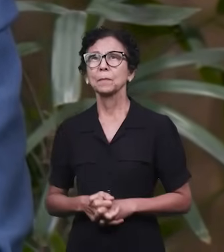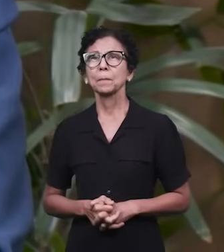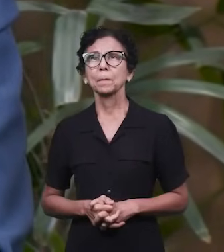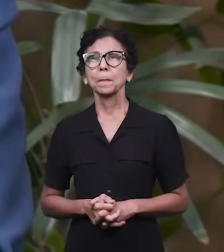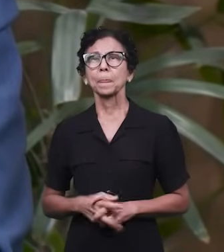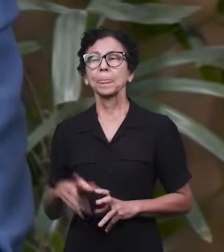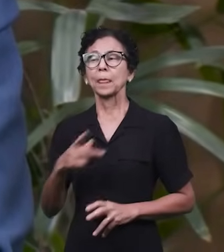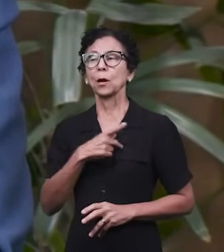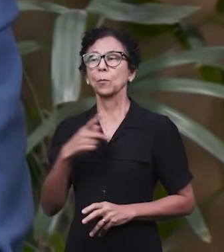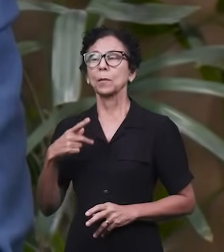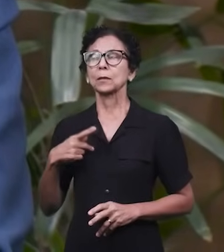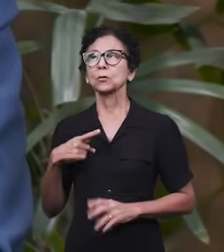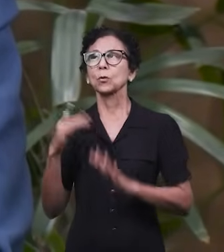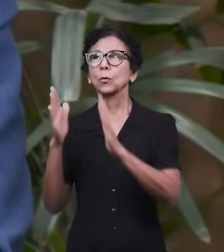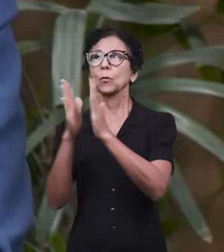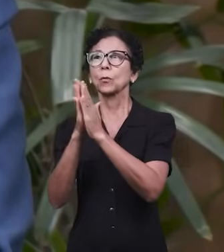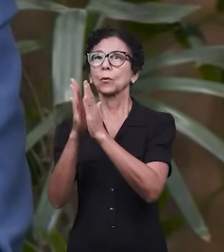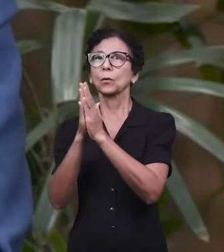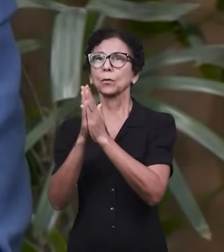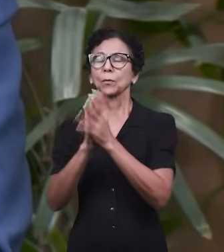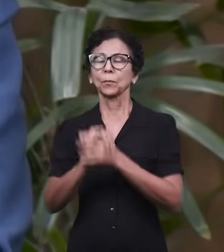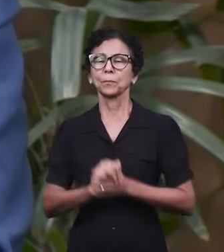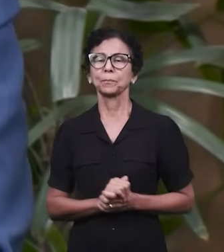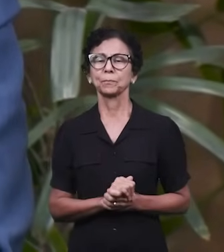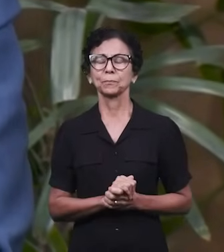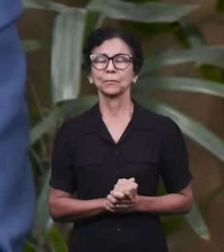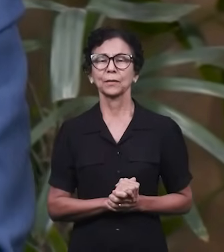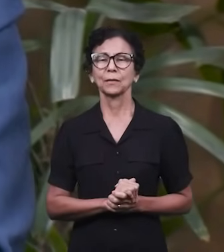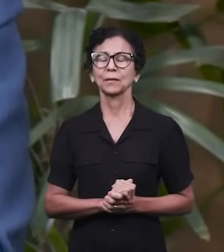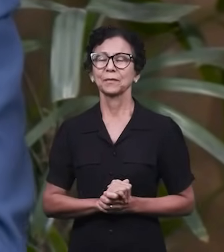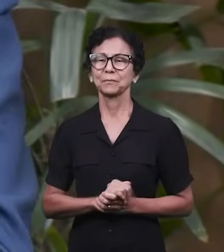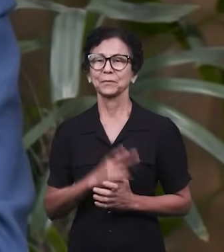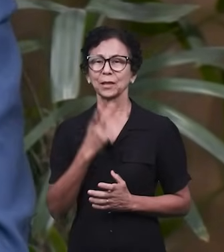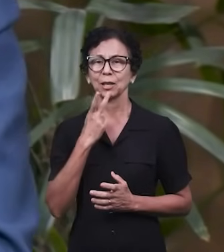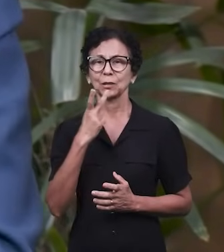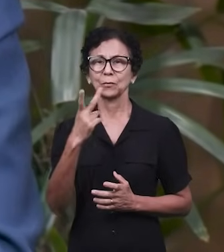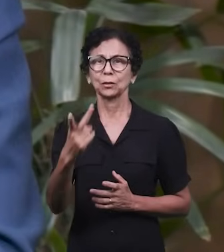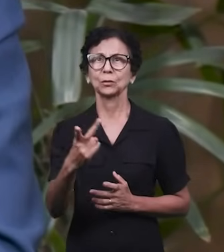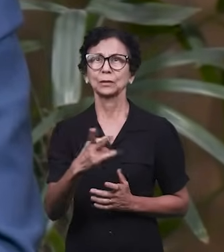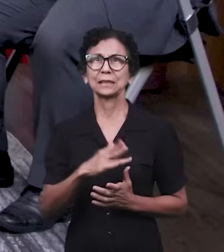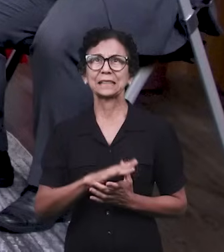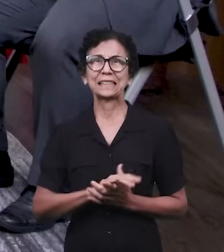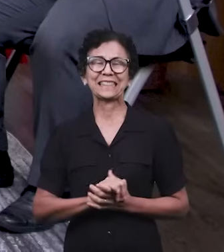teu filho na medida do que ele estudou. Aí eu, não passei.